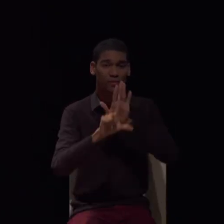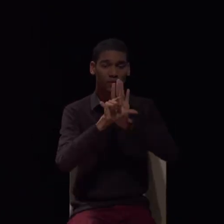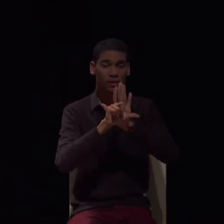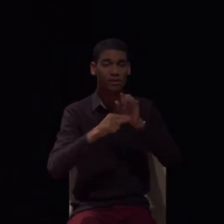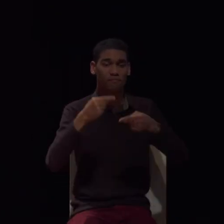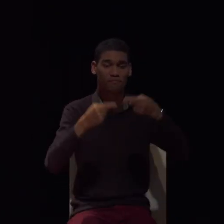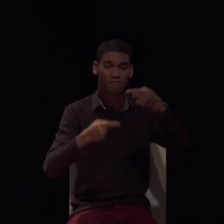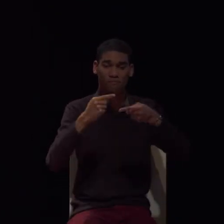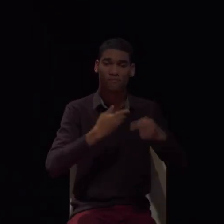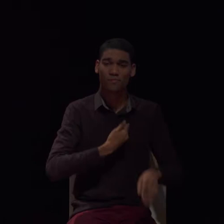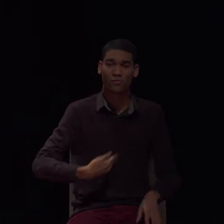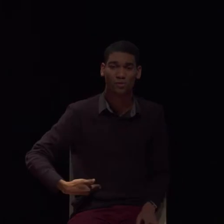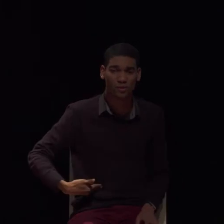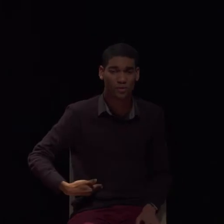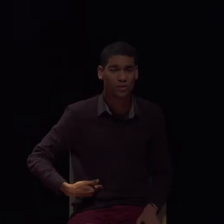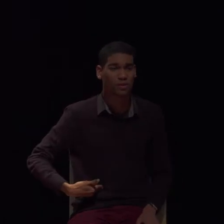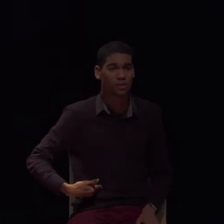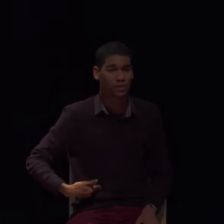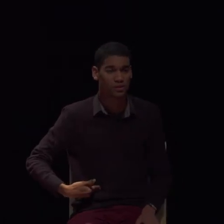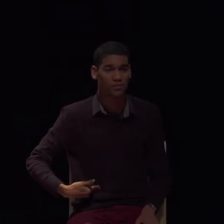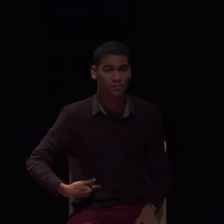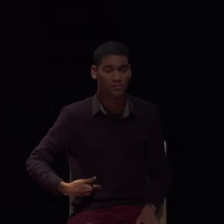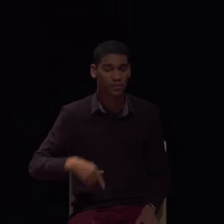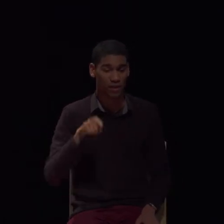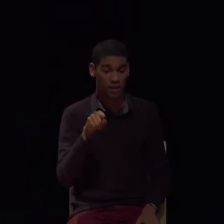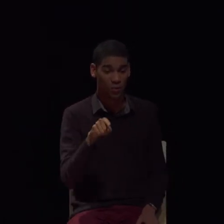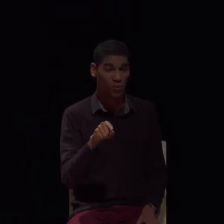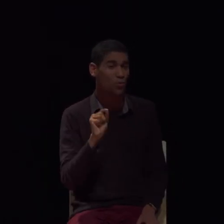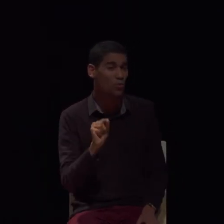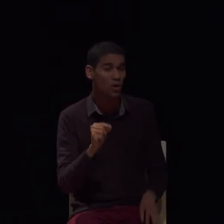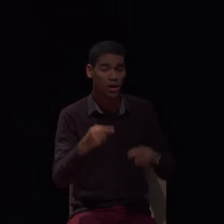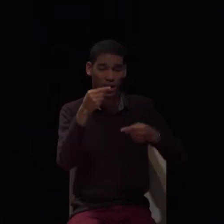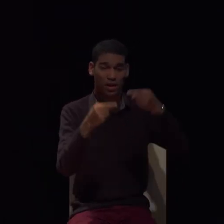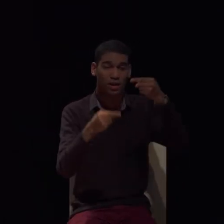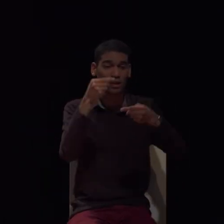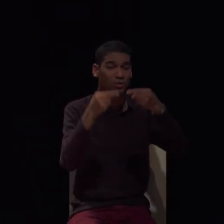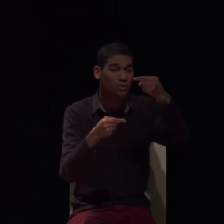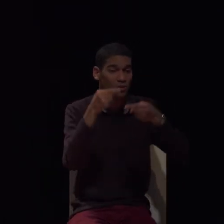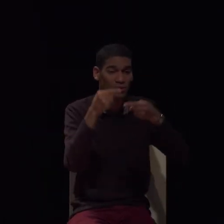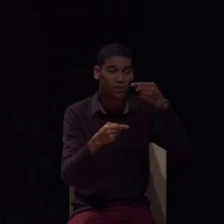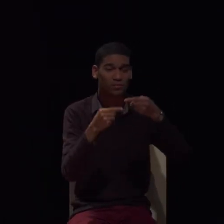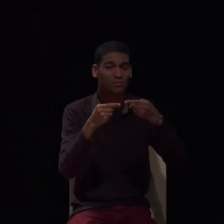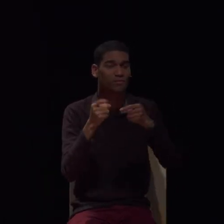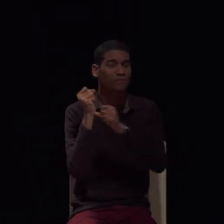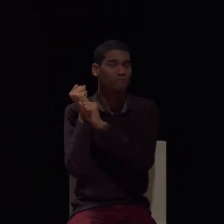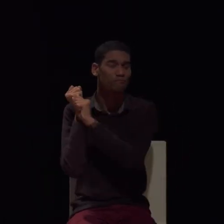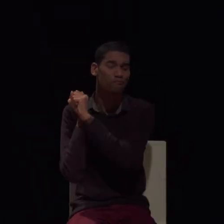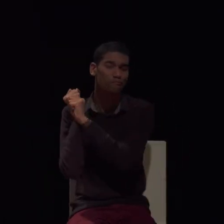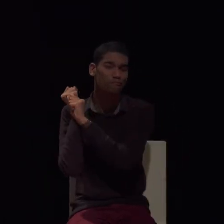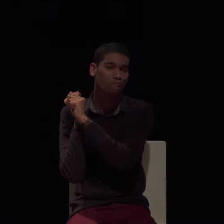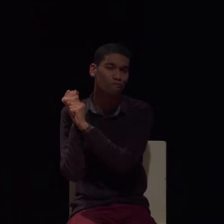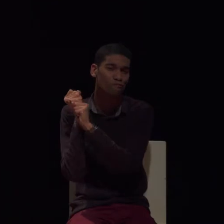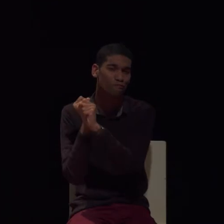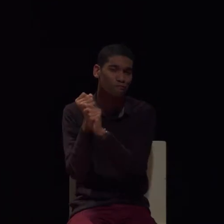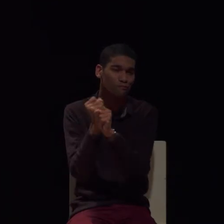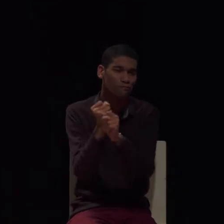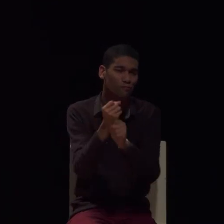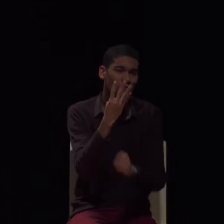o reconhecimento de que essa discussão ela tem mais de 400 anos então a gente